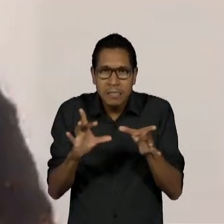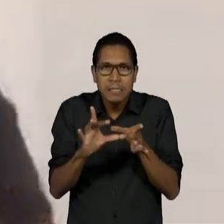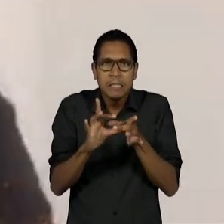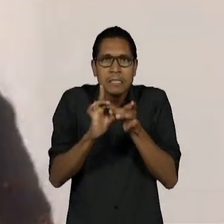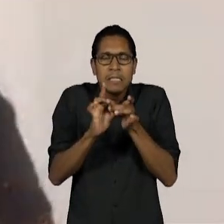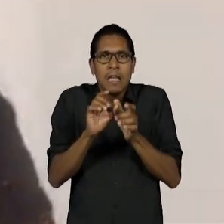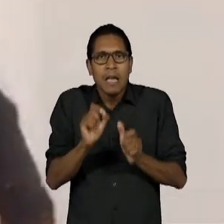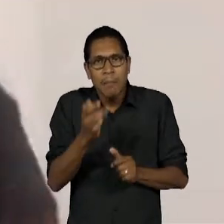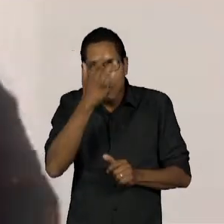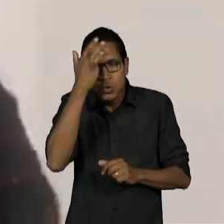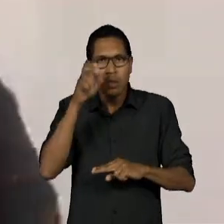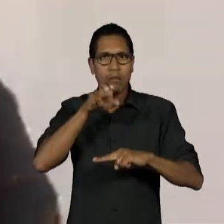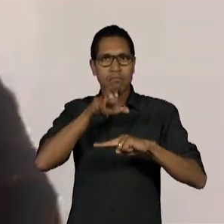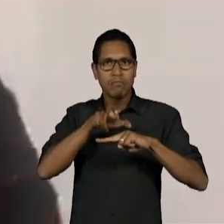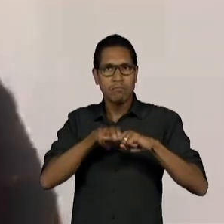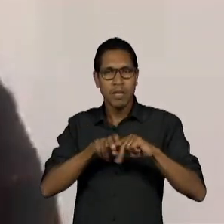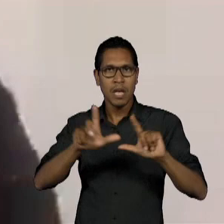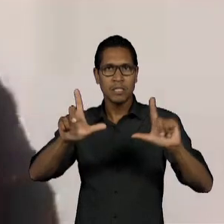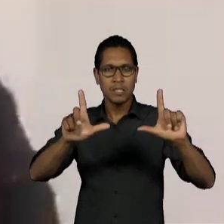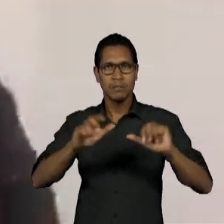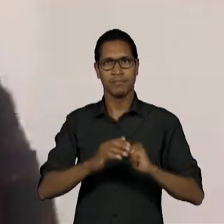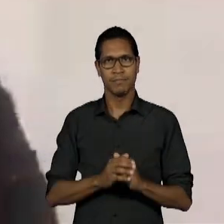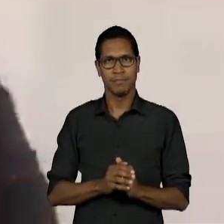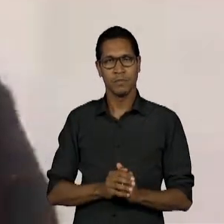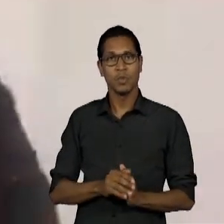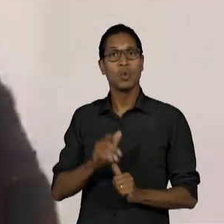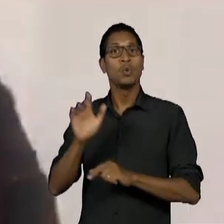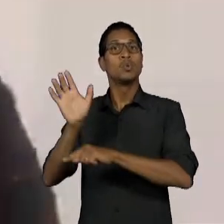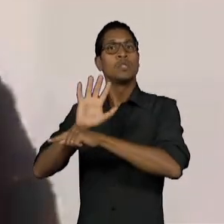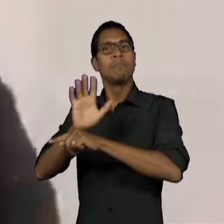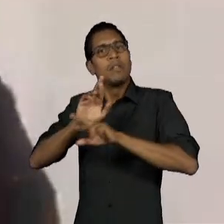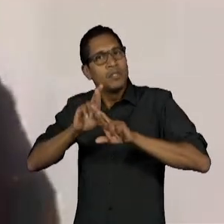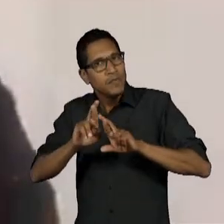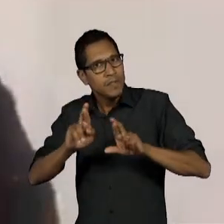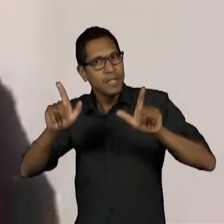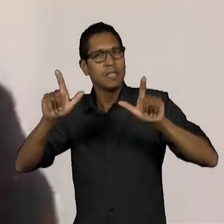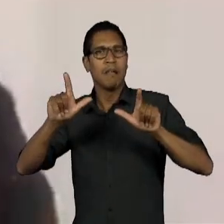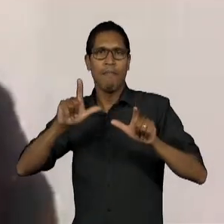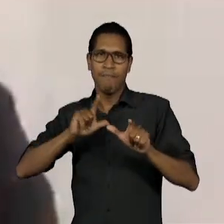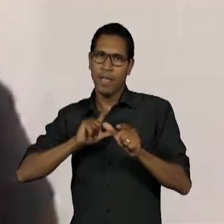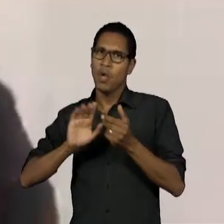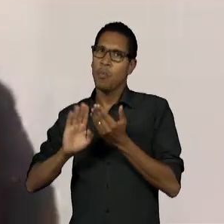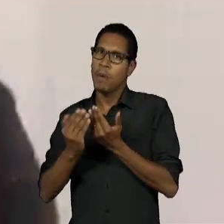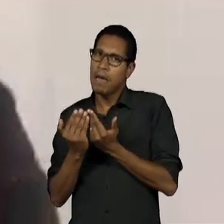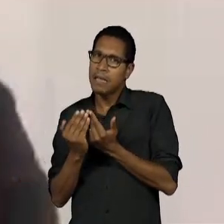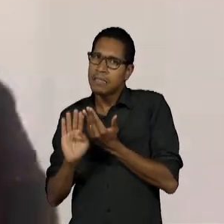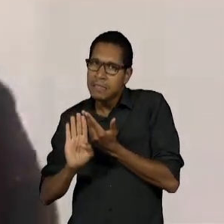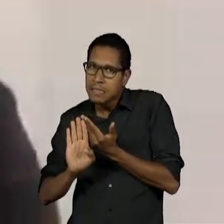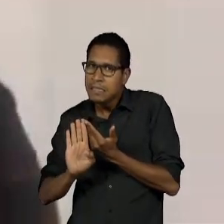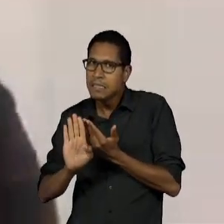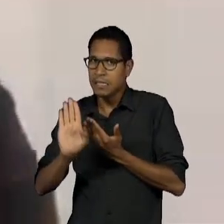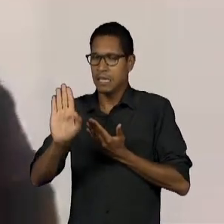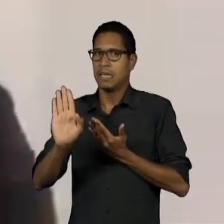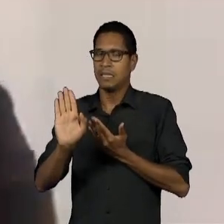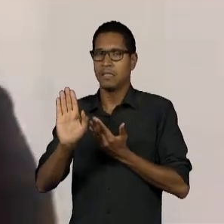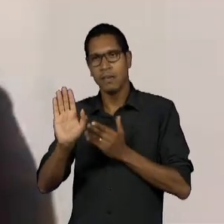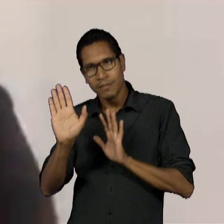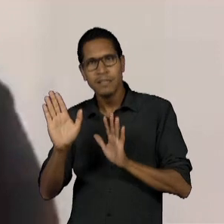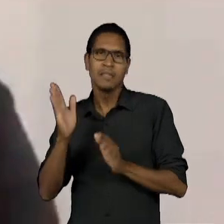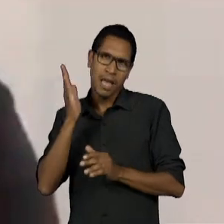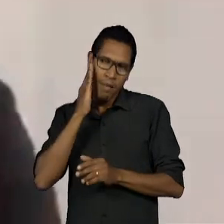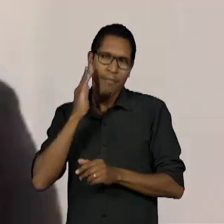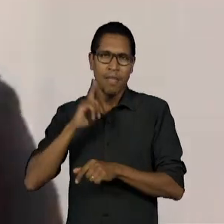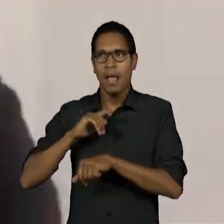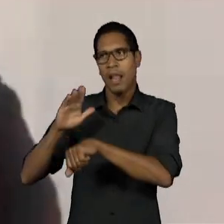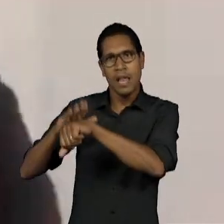está assistindo. O cinema é diferente. Ele tem uma distância, mesmo na